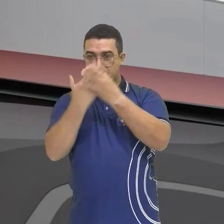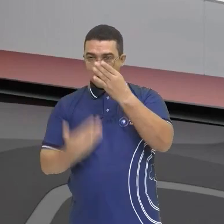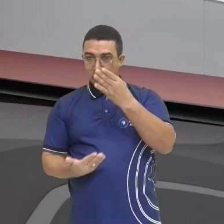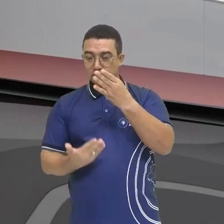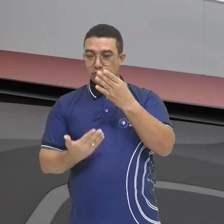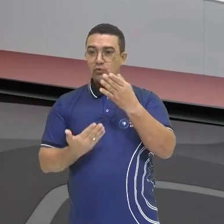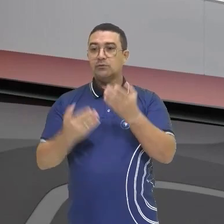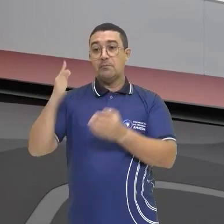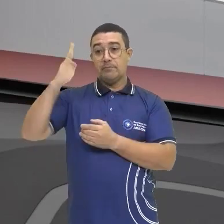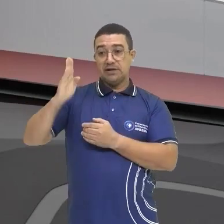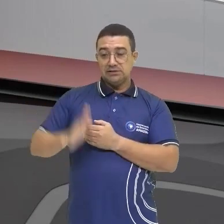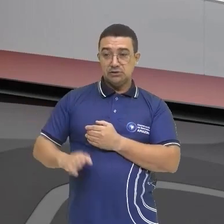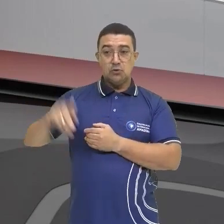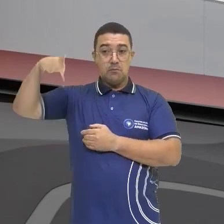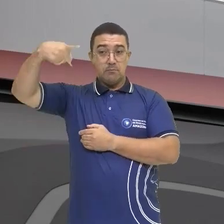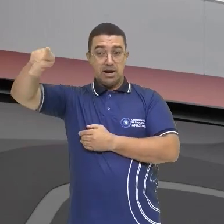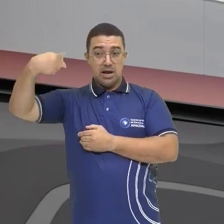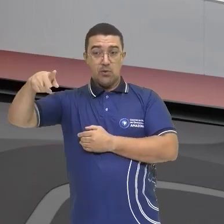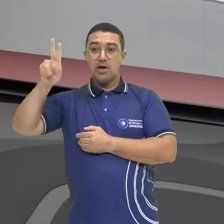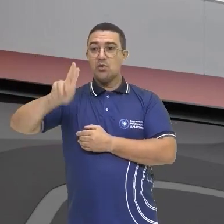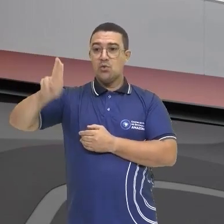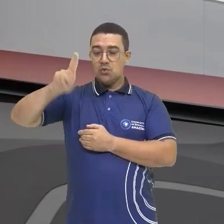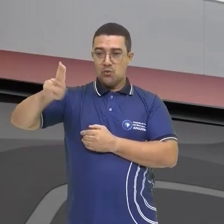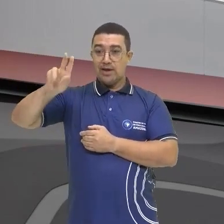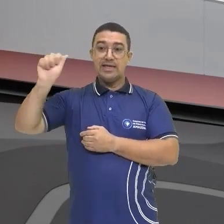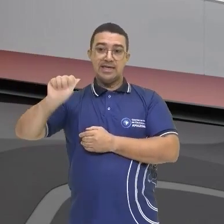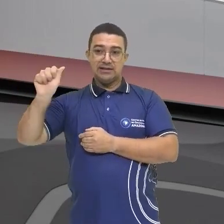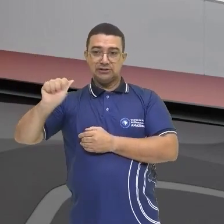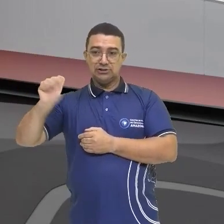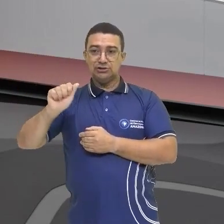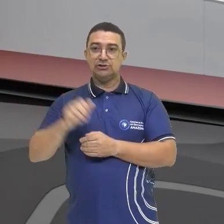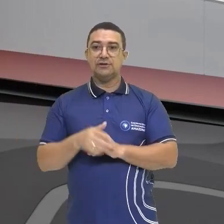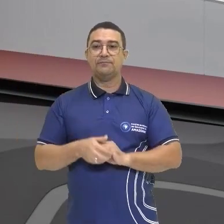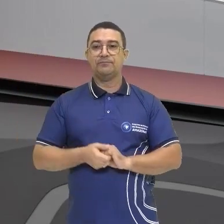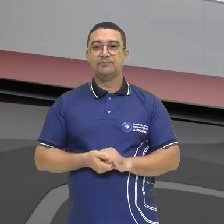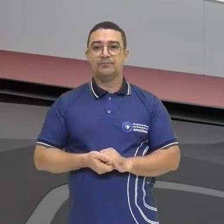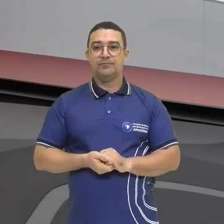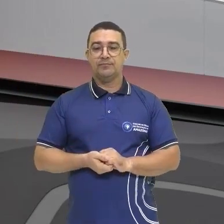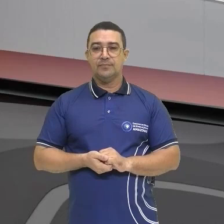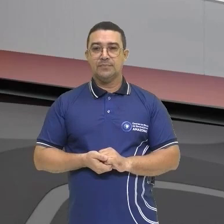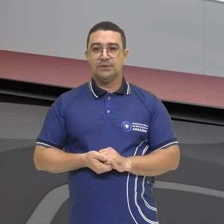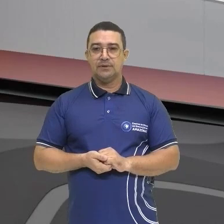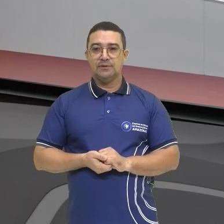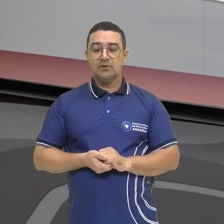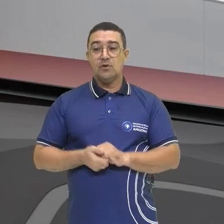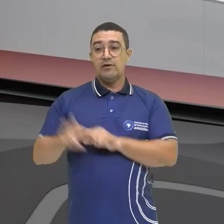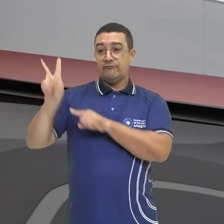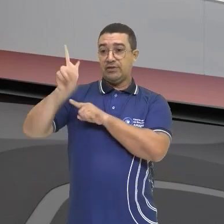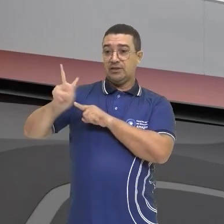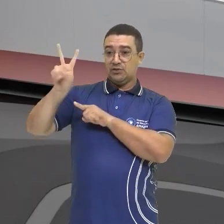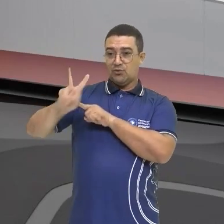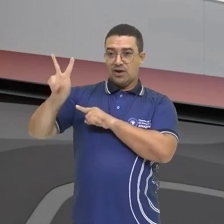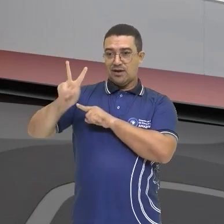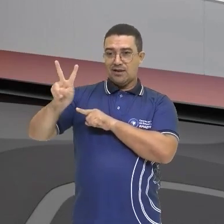Uruguai, que são membros permanentes, tá certo? A Venezuela, por questões